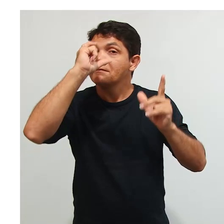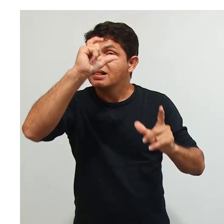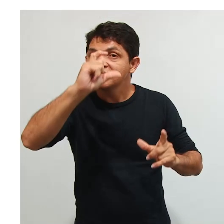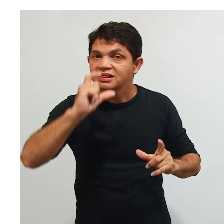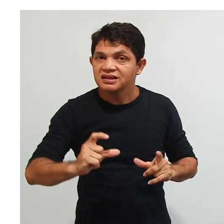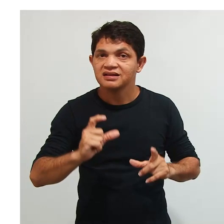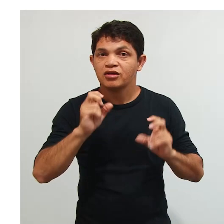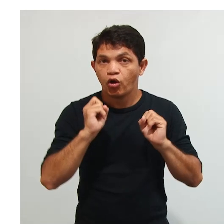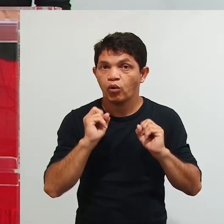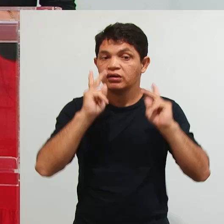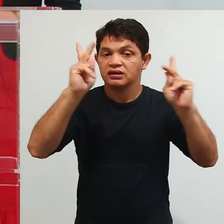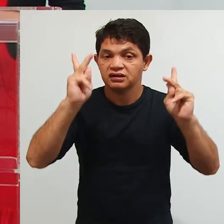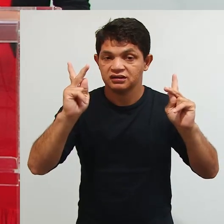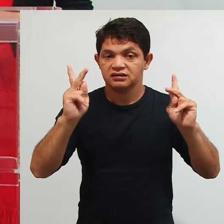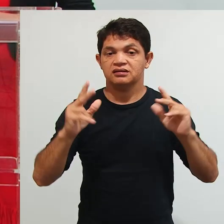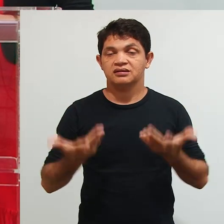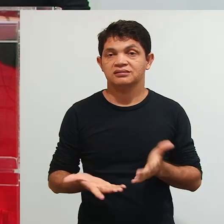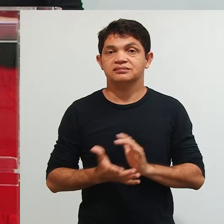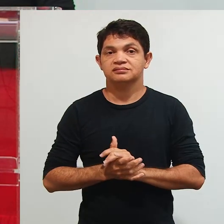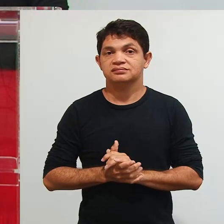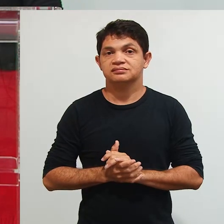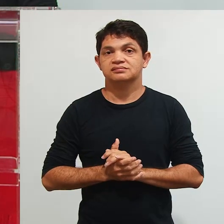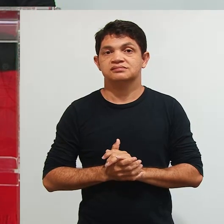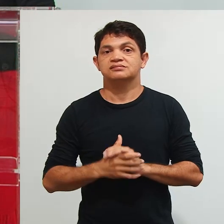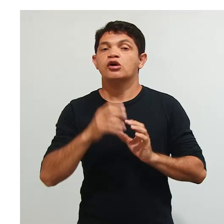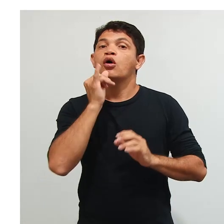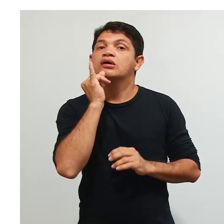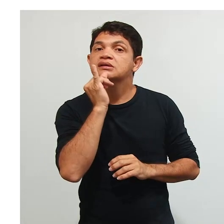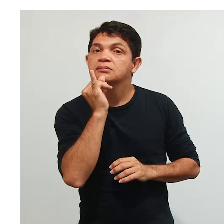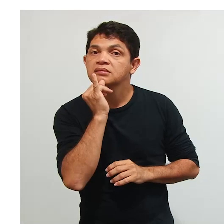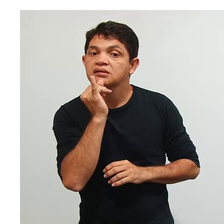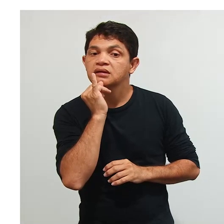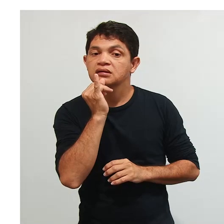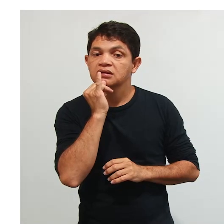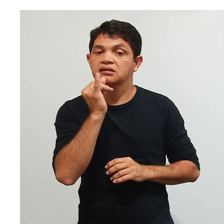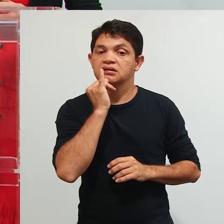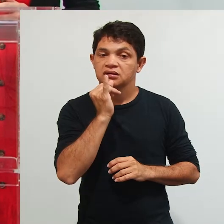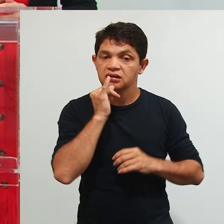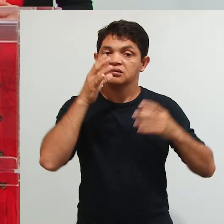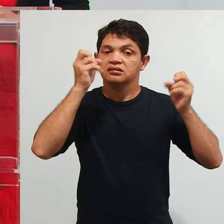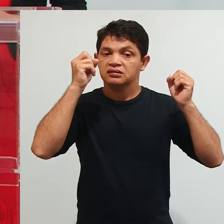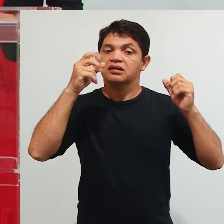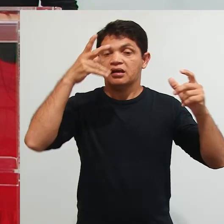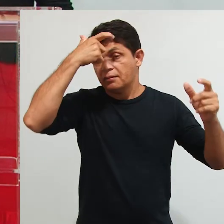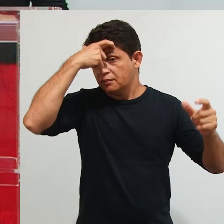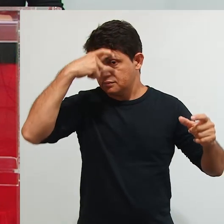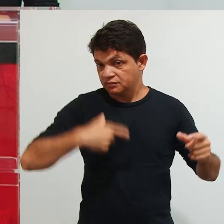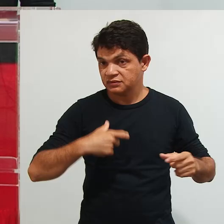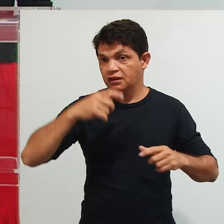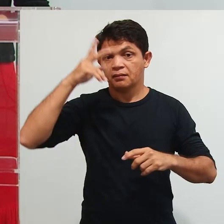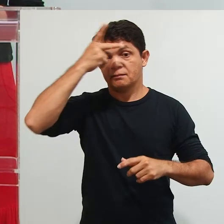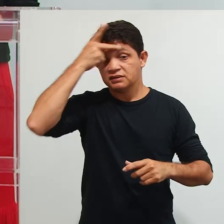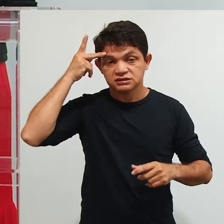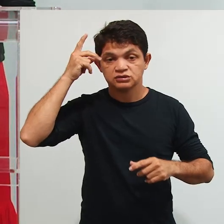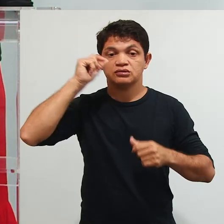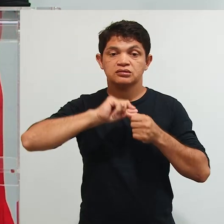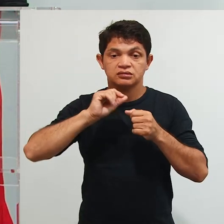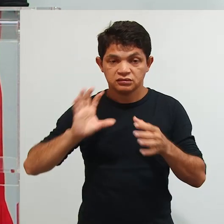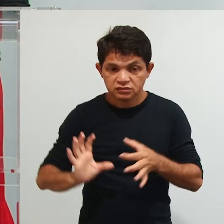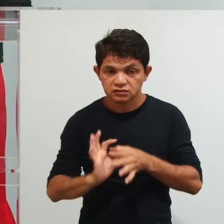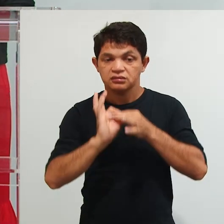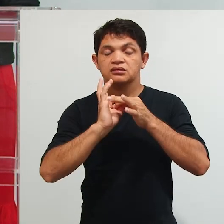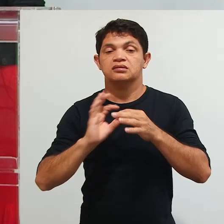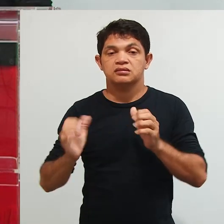Sabemos que a palavra o que é separado, né? Por exemplo também é separado. E a pessoa, o indivíduo vai